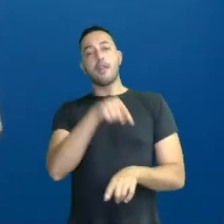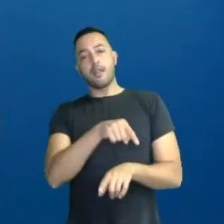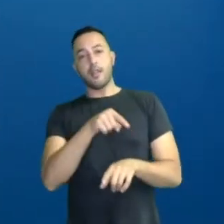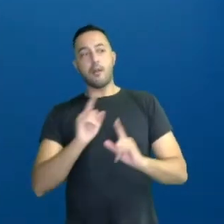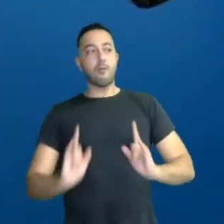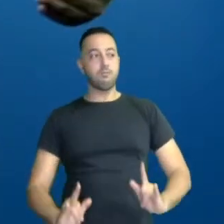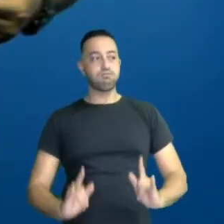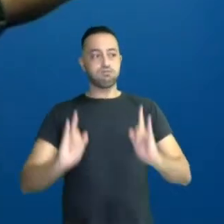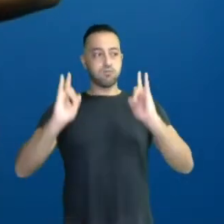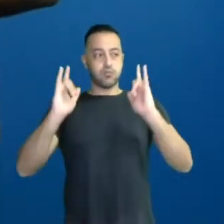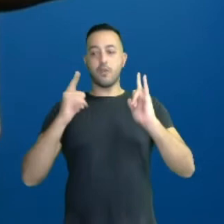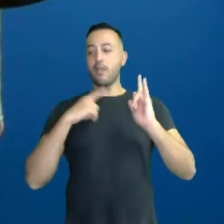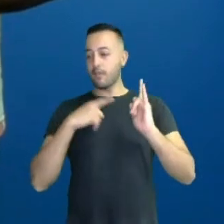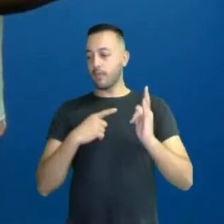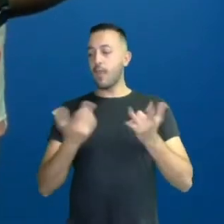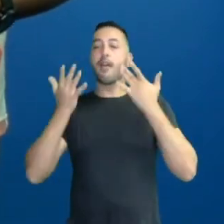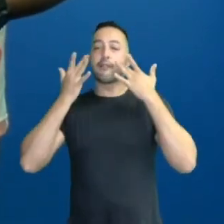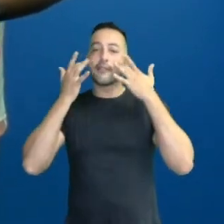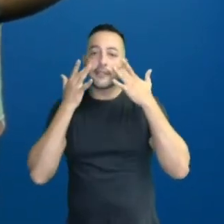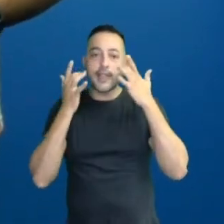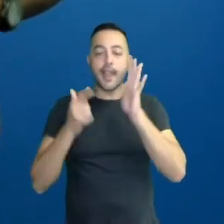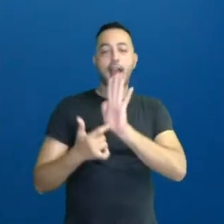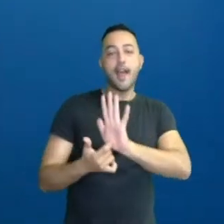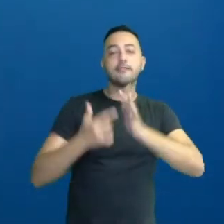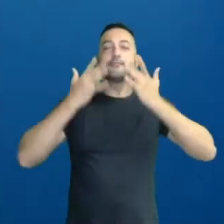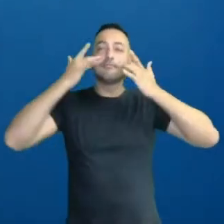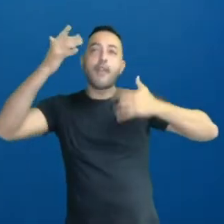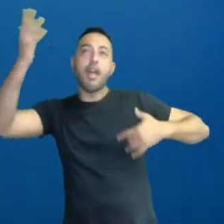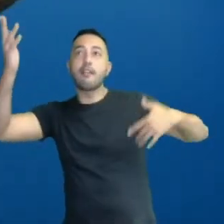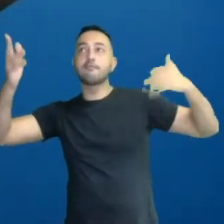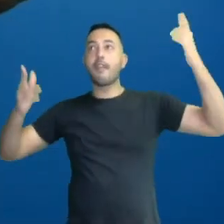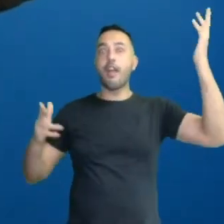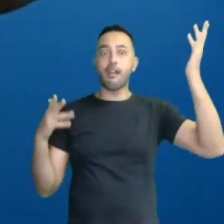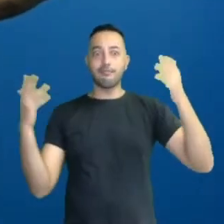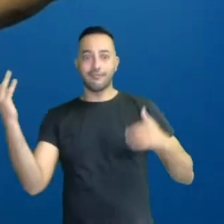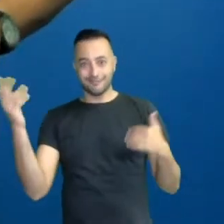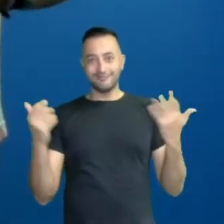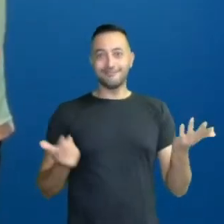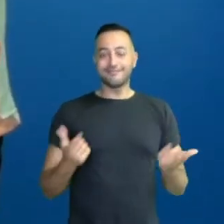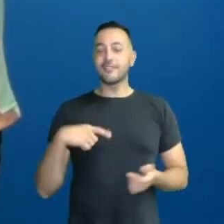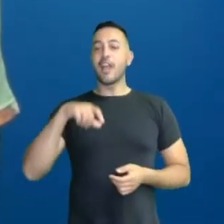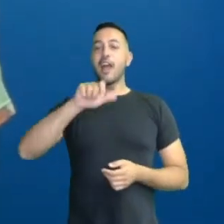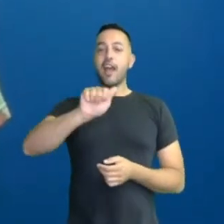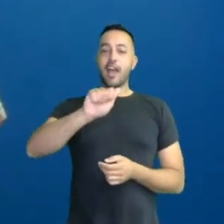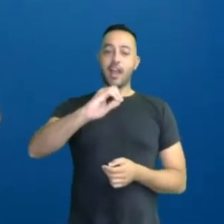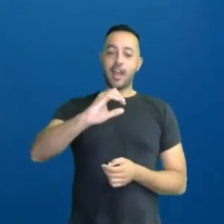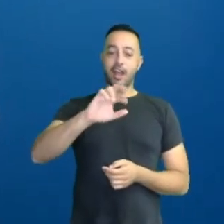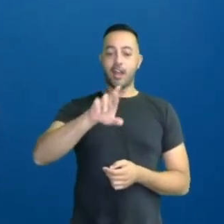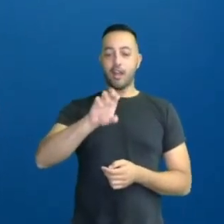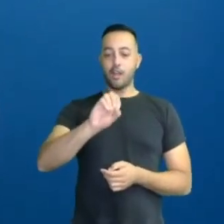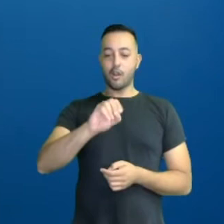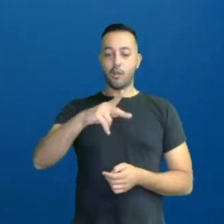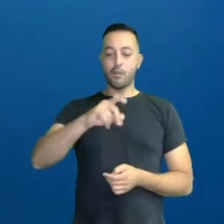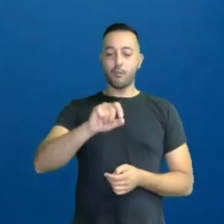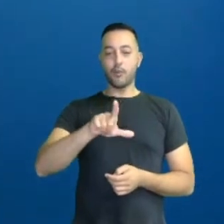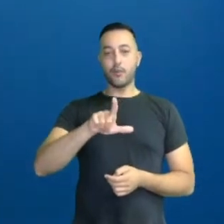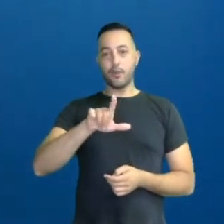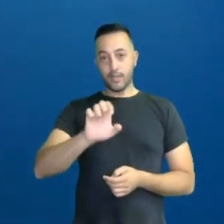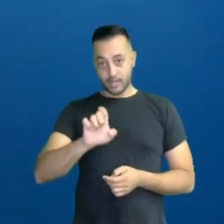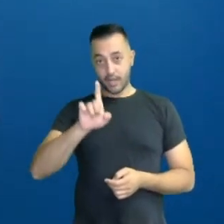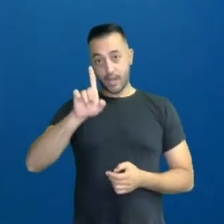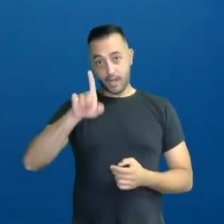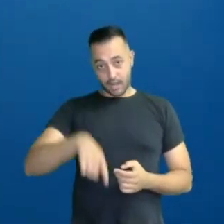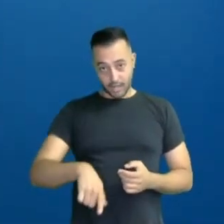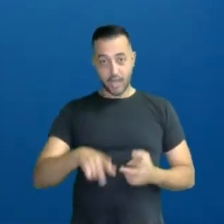também as apresentações teatrais. Então, a Acrópole, que era o templo